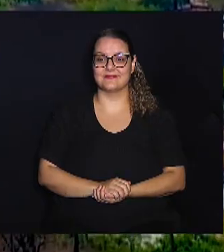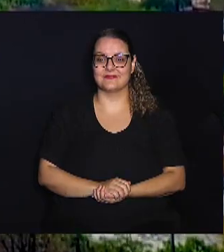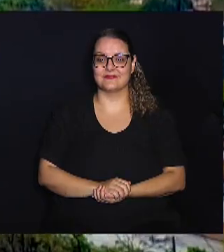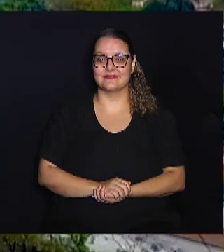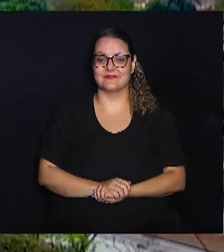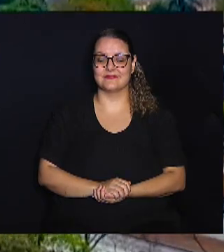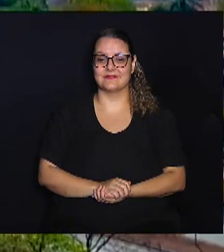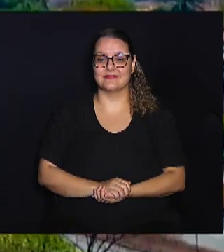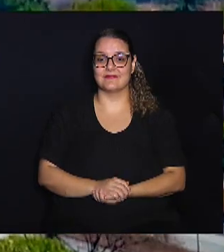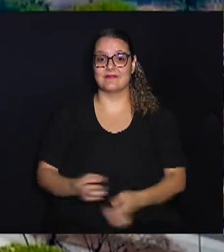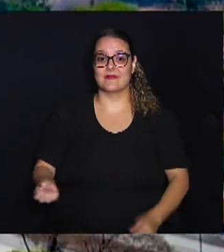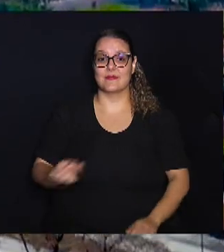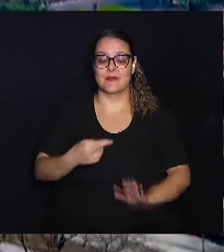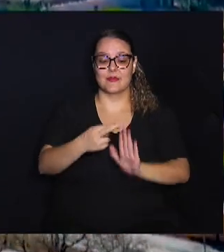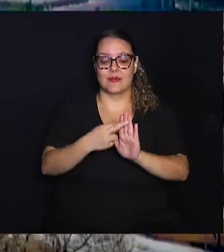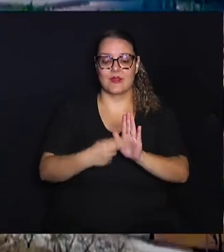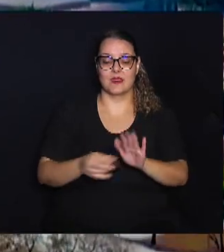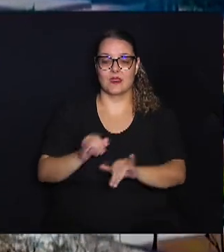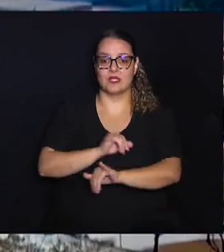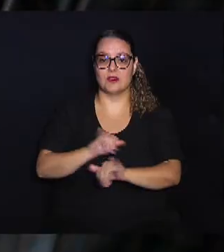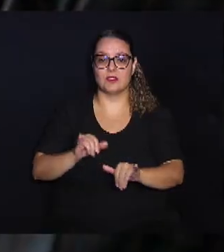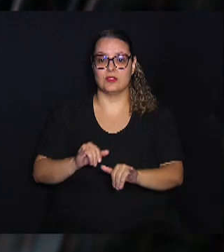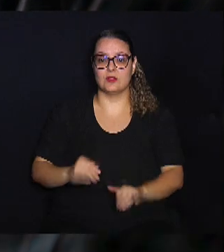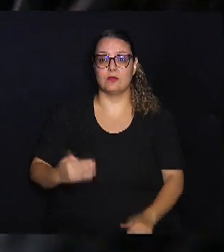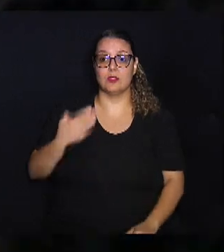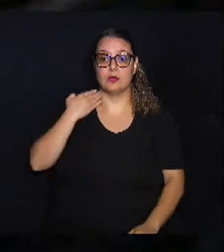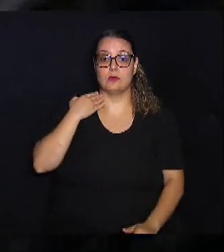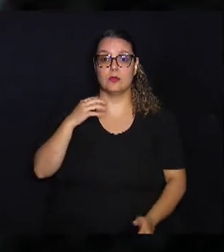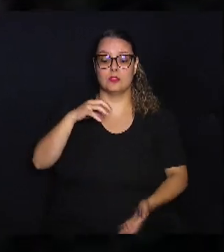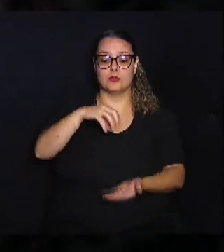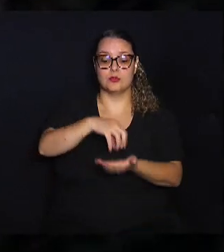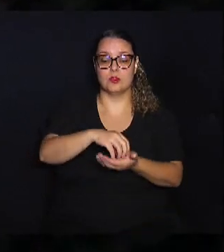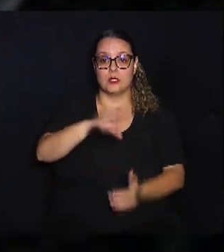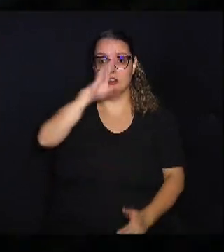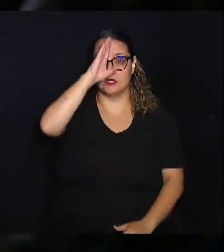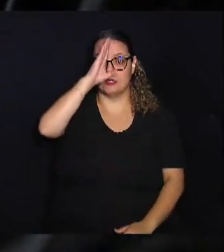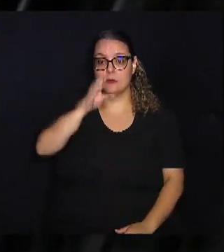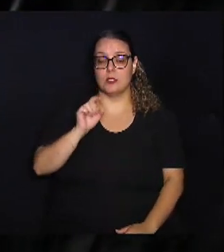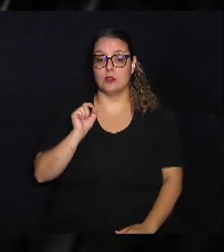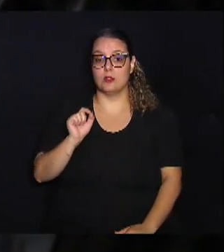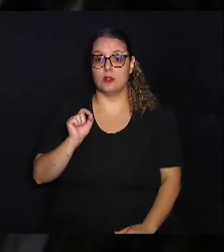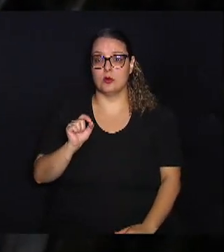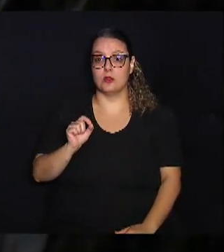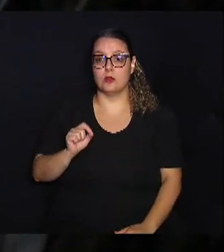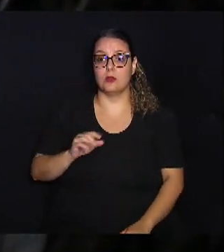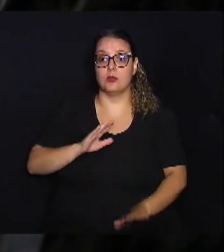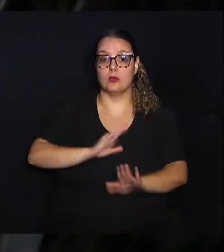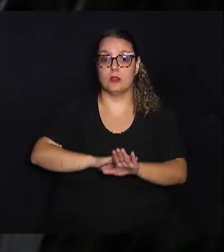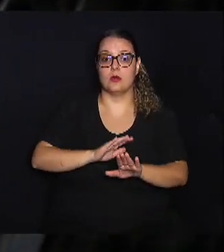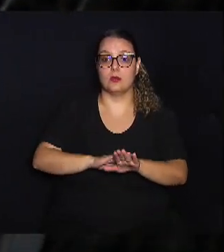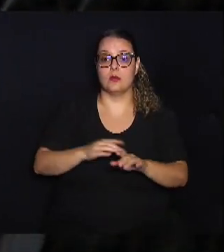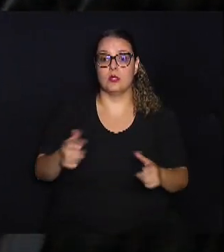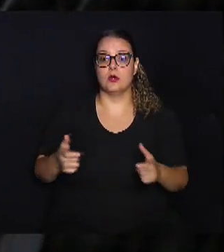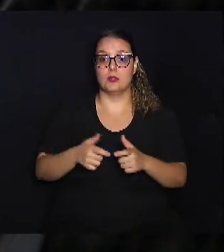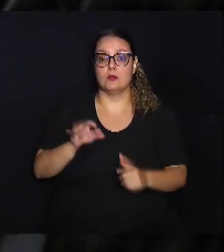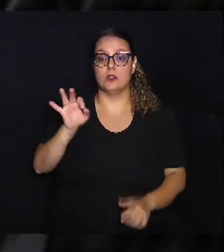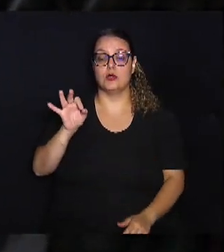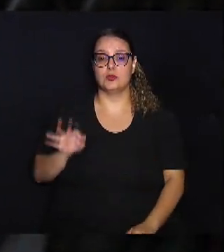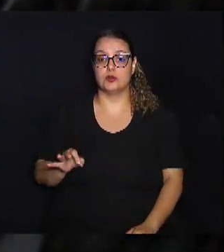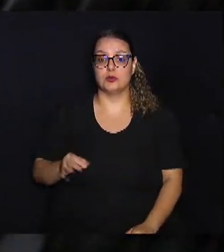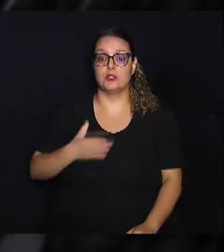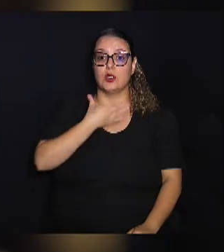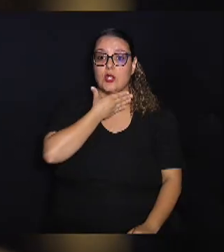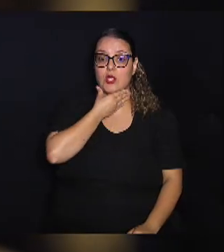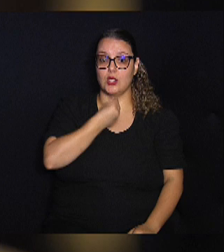Entre as novas regras anunciadas pelo Banco Central, a principal delas é a medida que diminui a probabilidade de